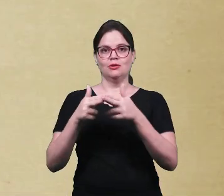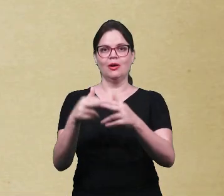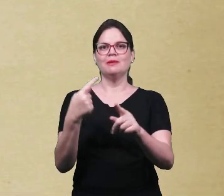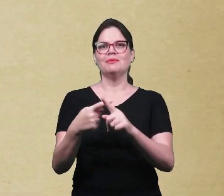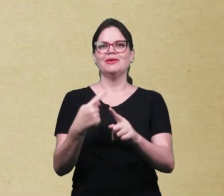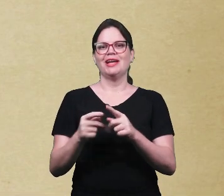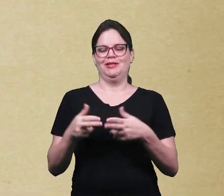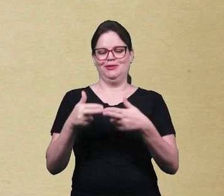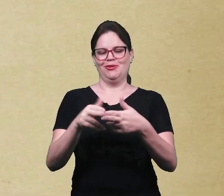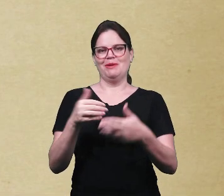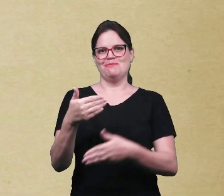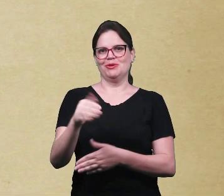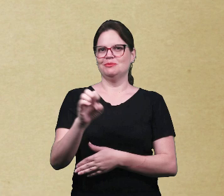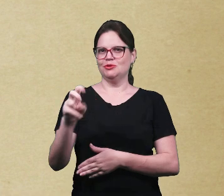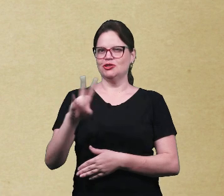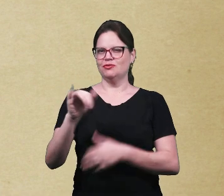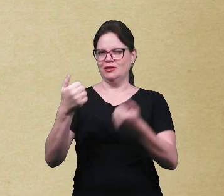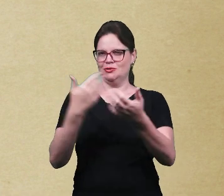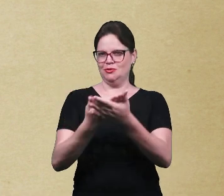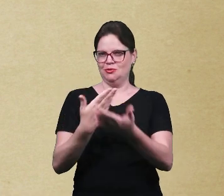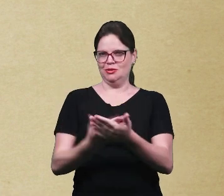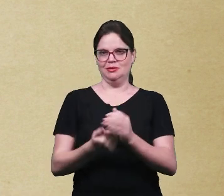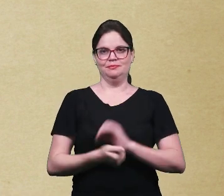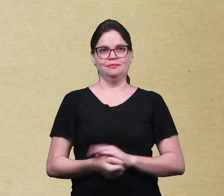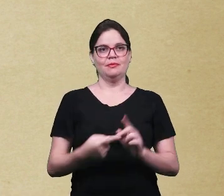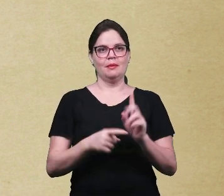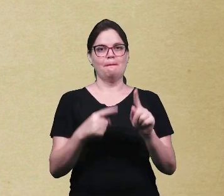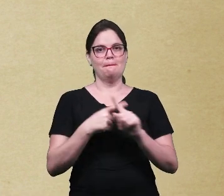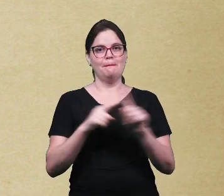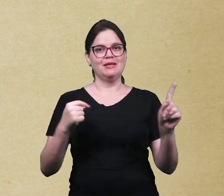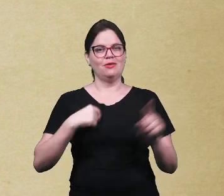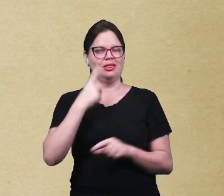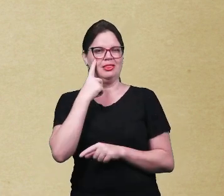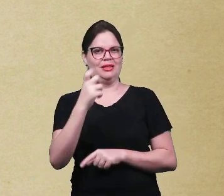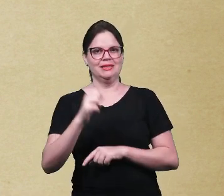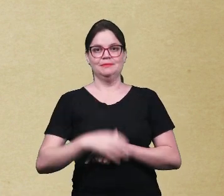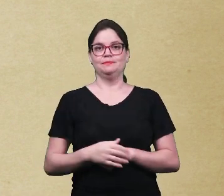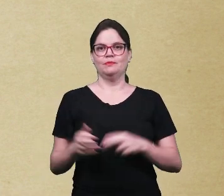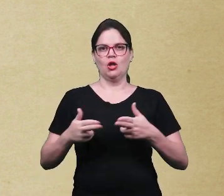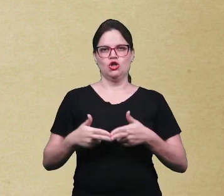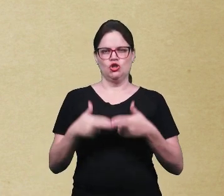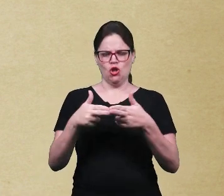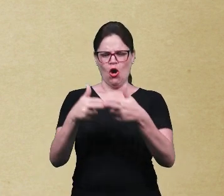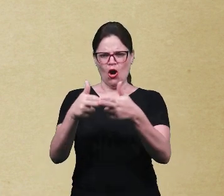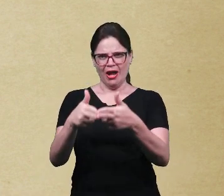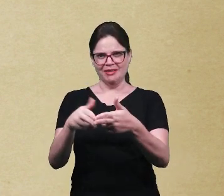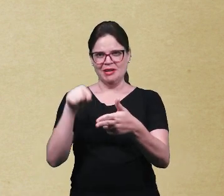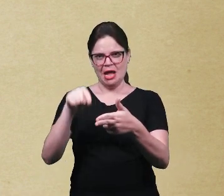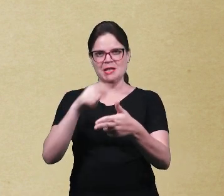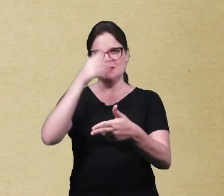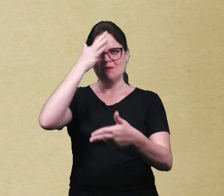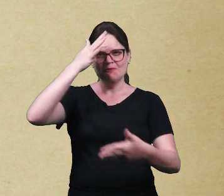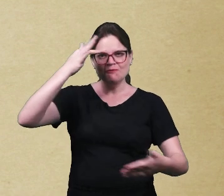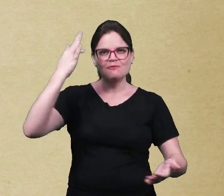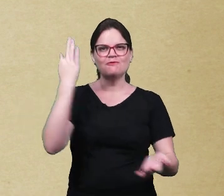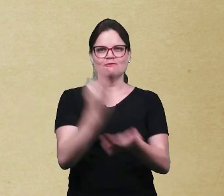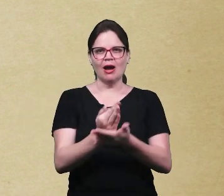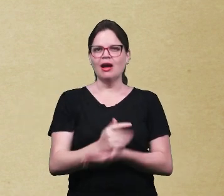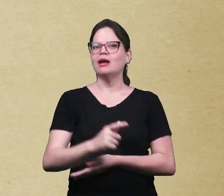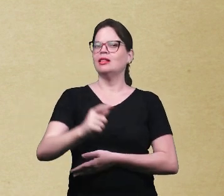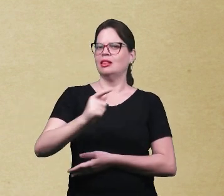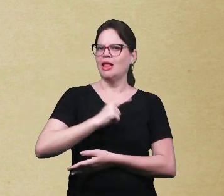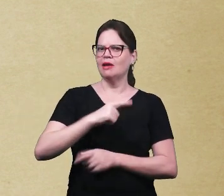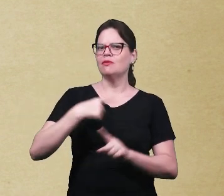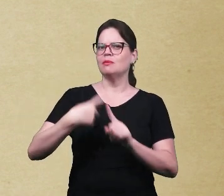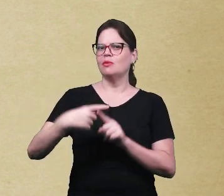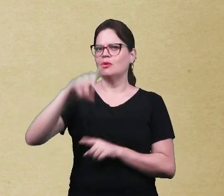episódio. E o texto ele diz assim, é muito interessante que o texto diz assim, pela fé, Noé, divinamente avisado das coisas